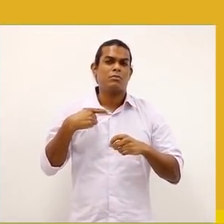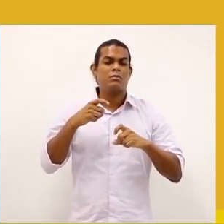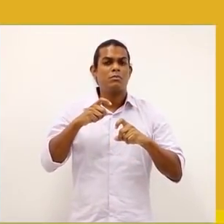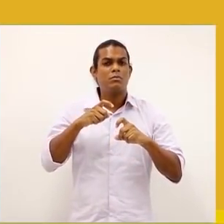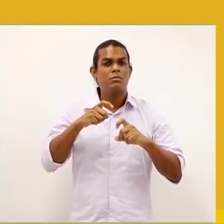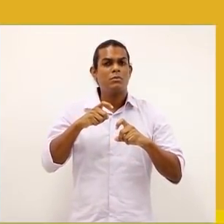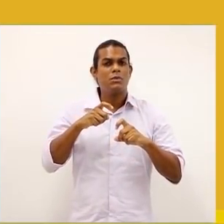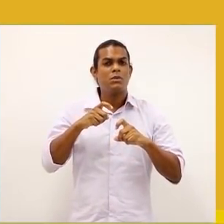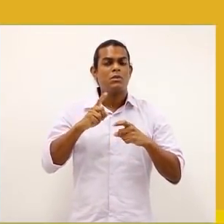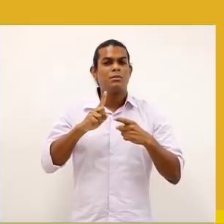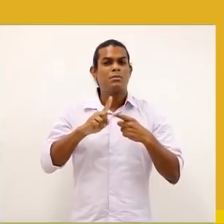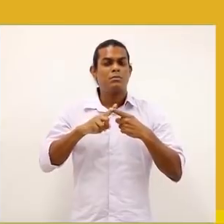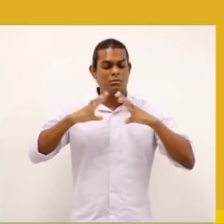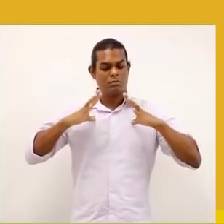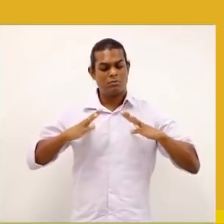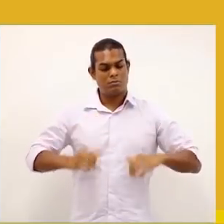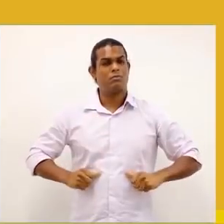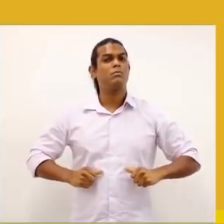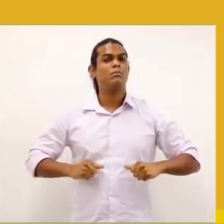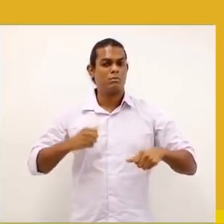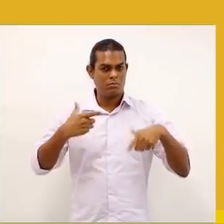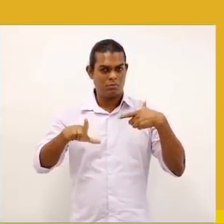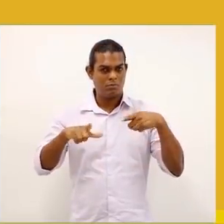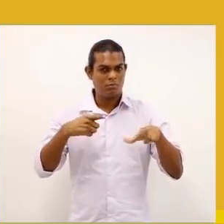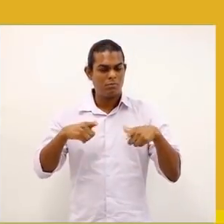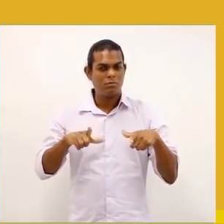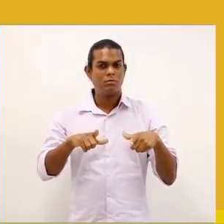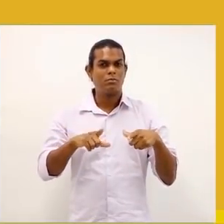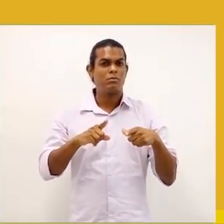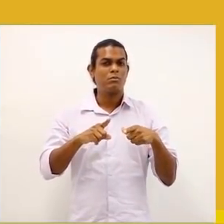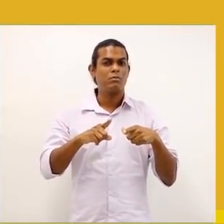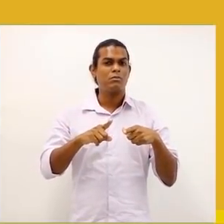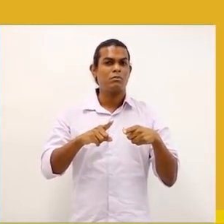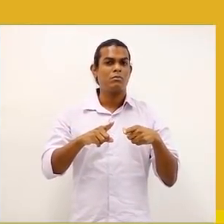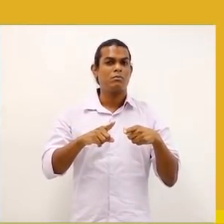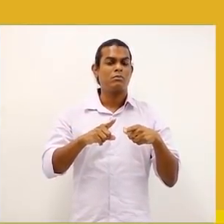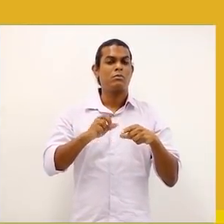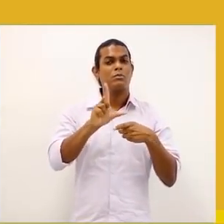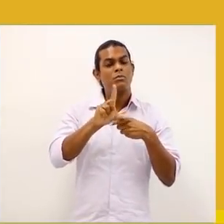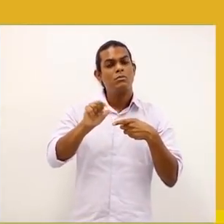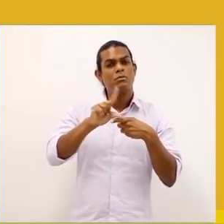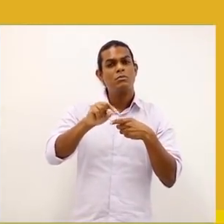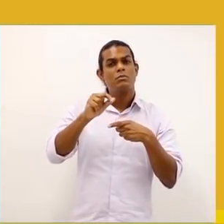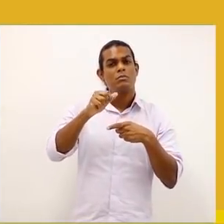trabalho. Logo no inciso 7, nós vamos ver no inciso 22,